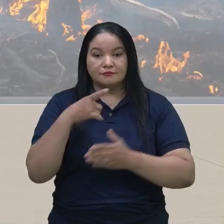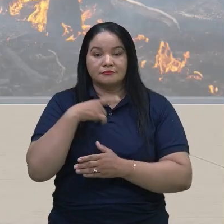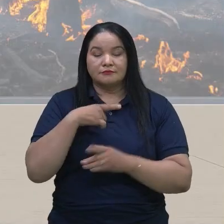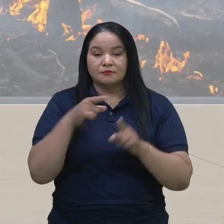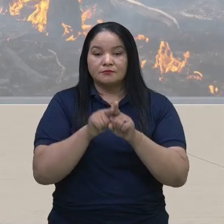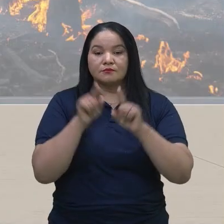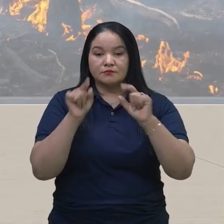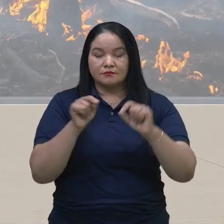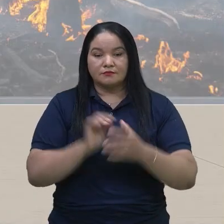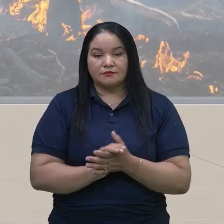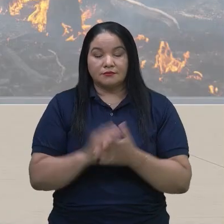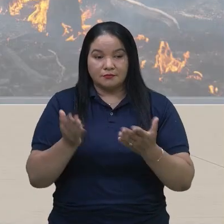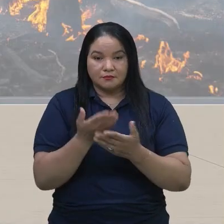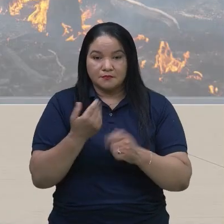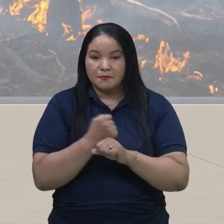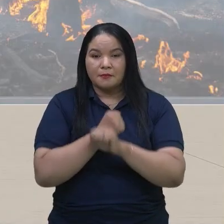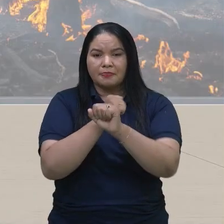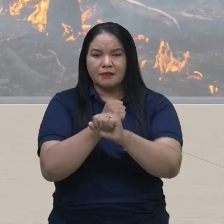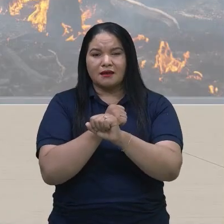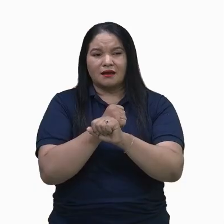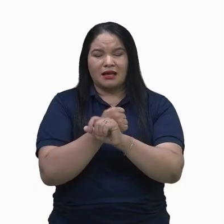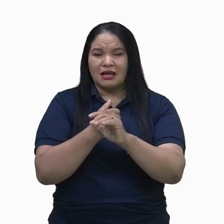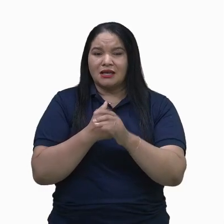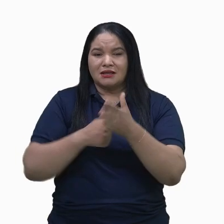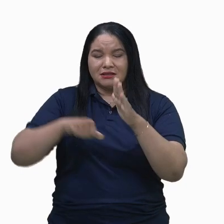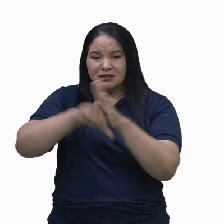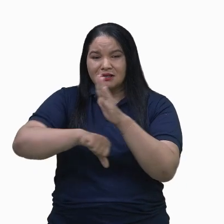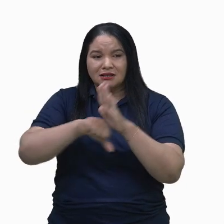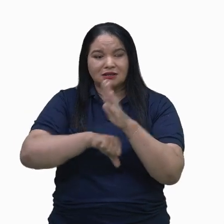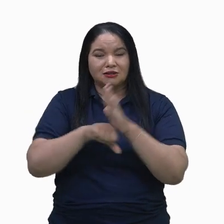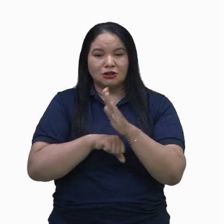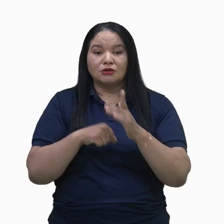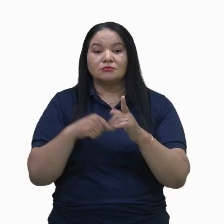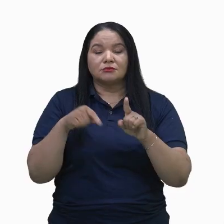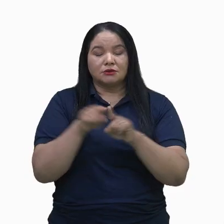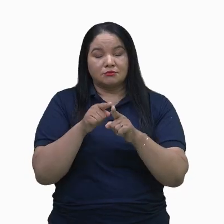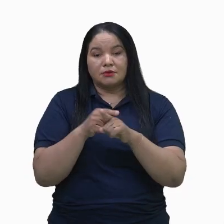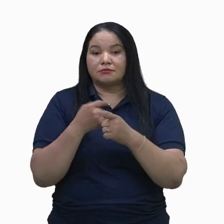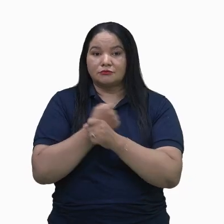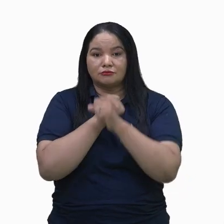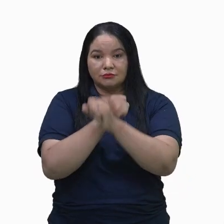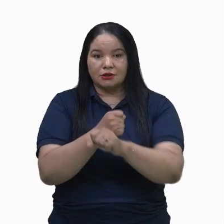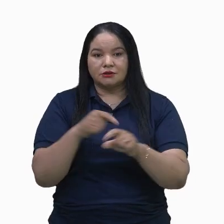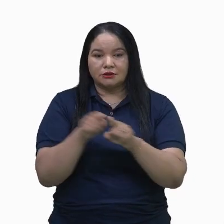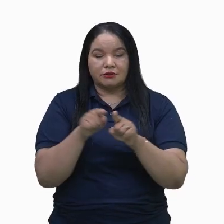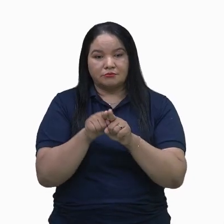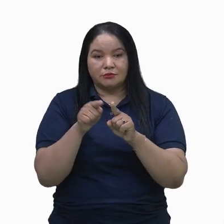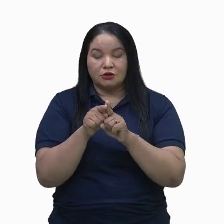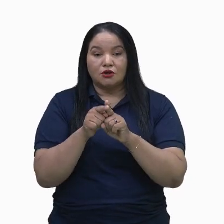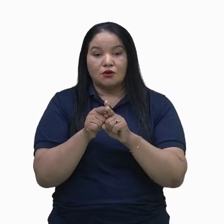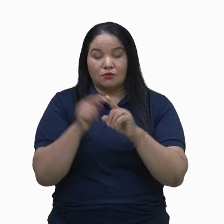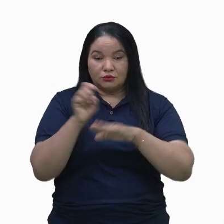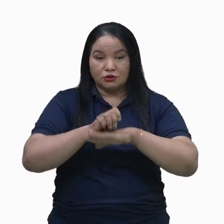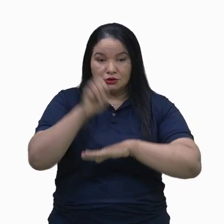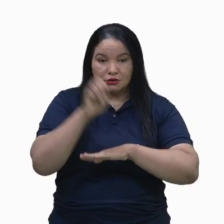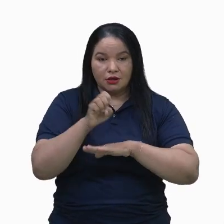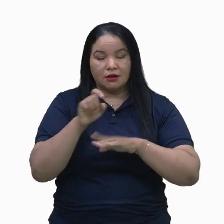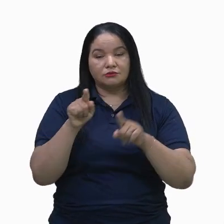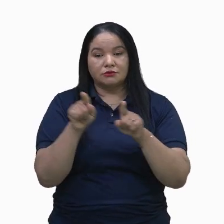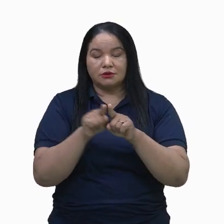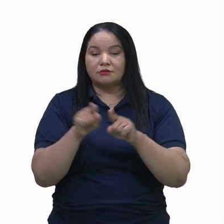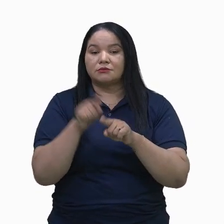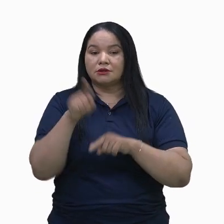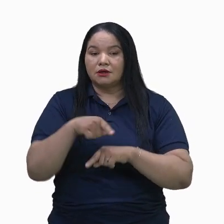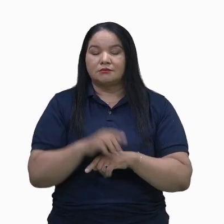questão desses combates, né, a esses crimes ambientais, né, o papel do Estado aí, mais uma vez, como coloquei para vocês, essa questão